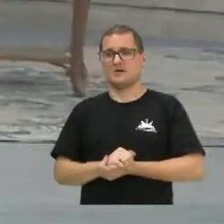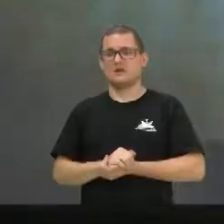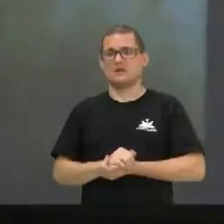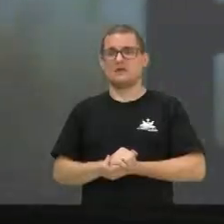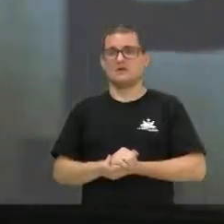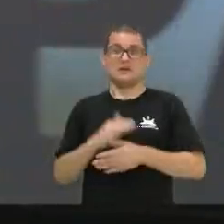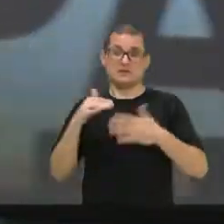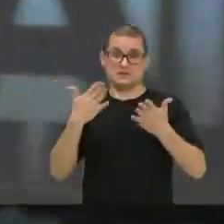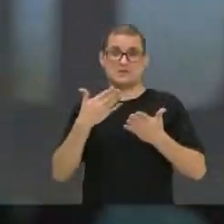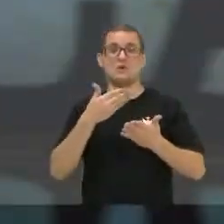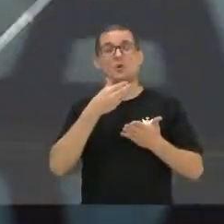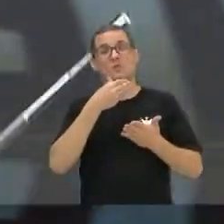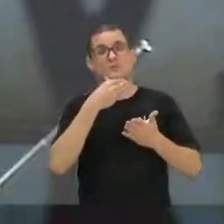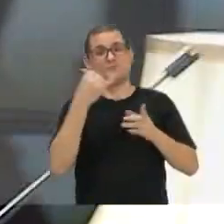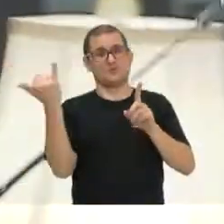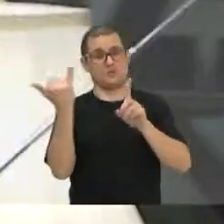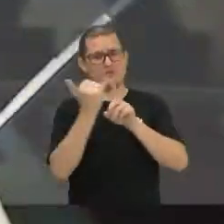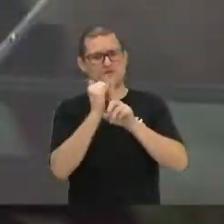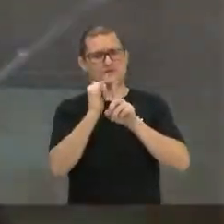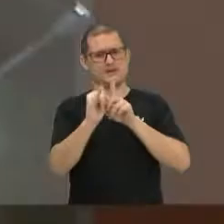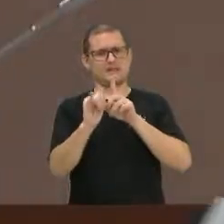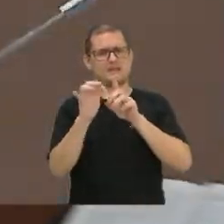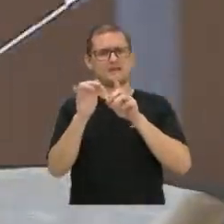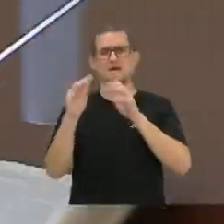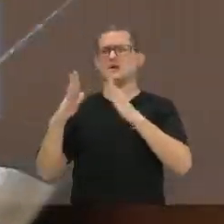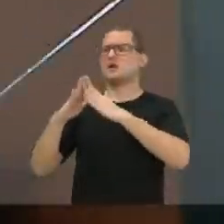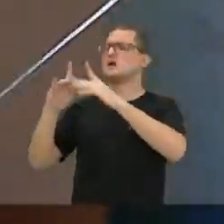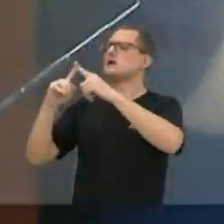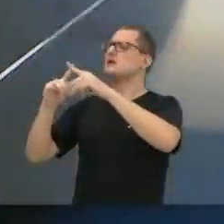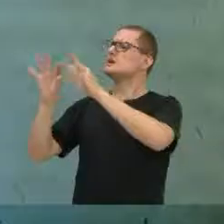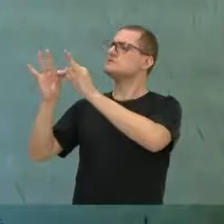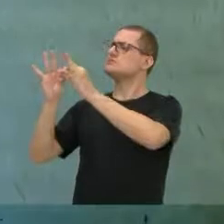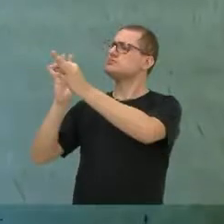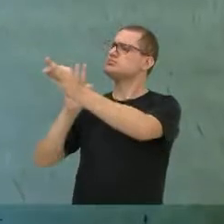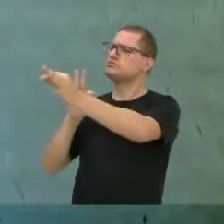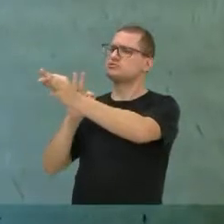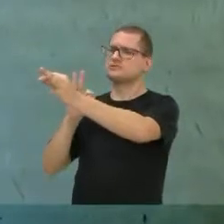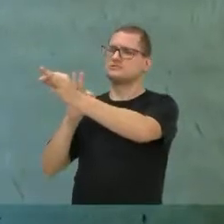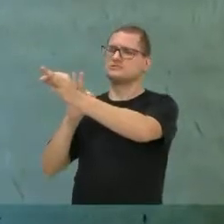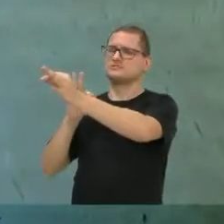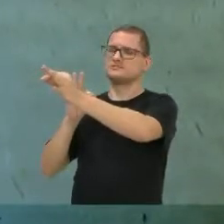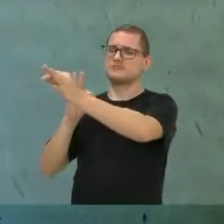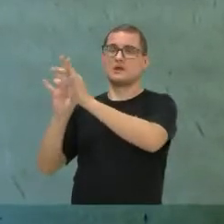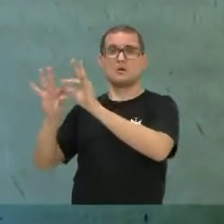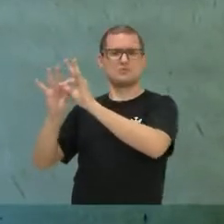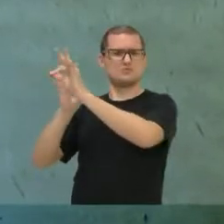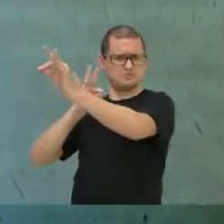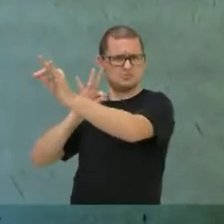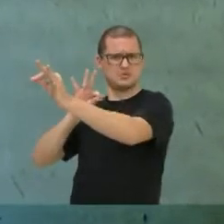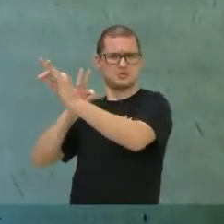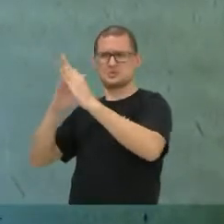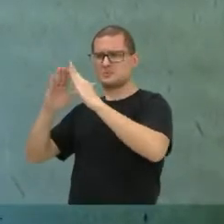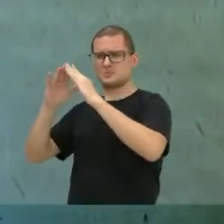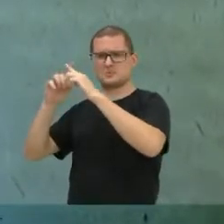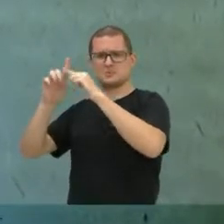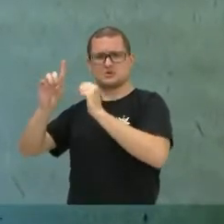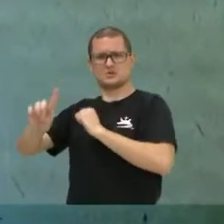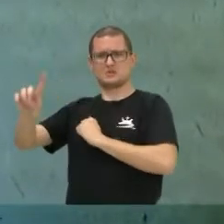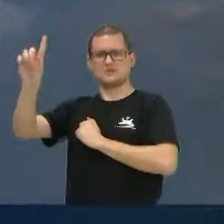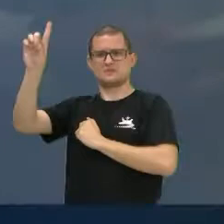o templo então levanta-te e mede o templo de deus